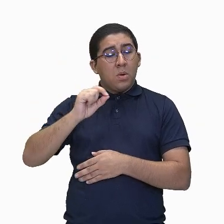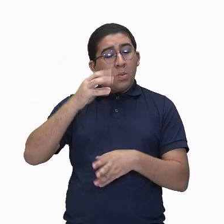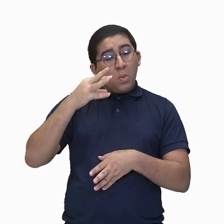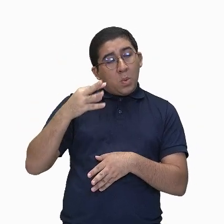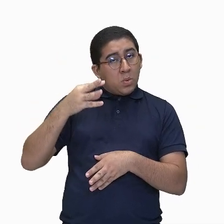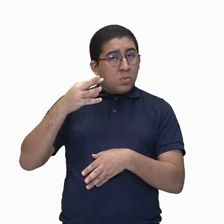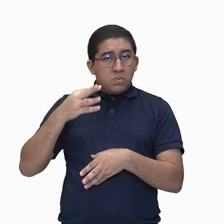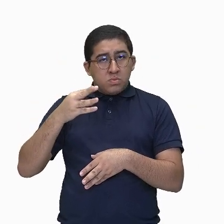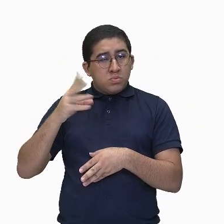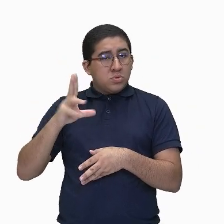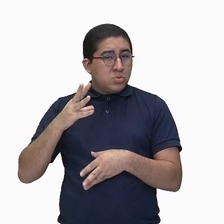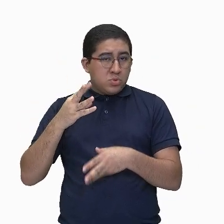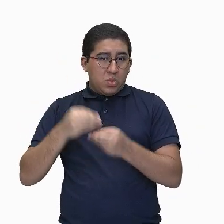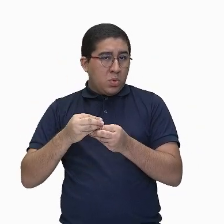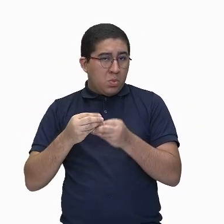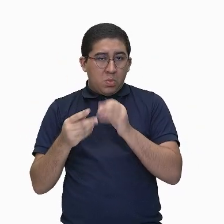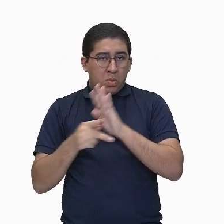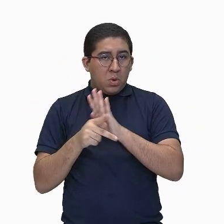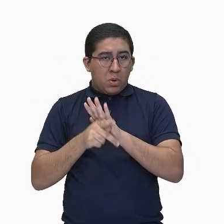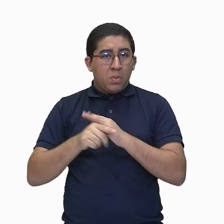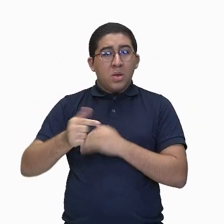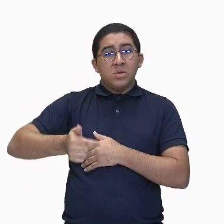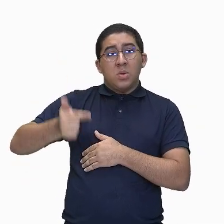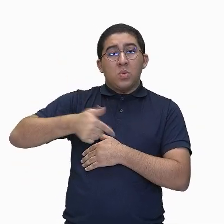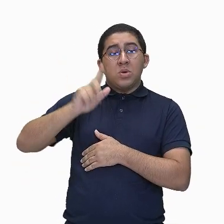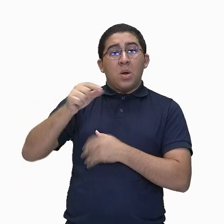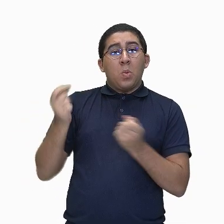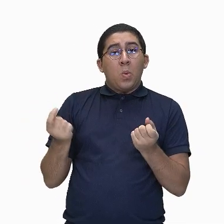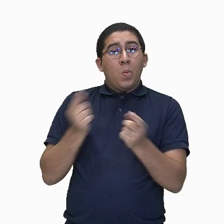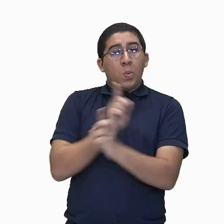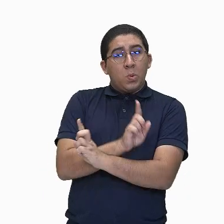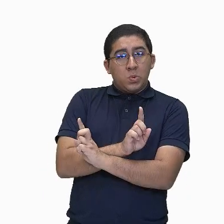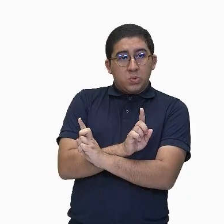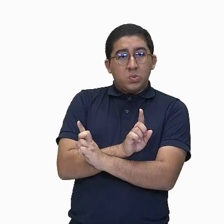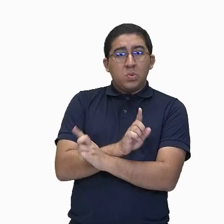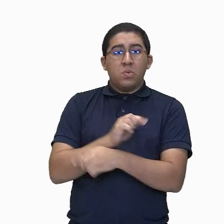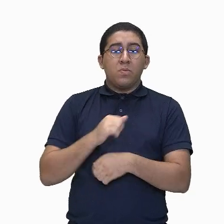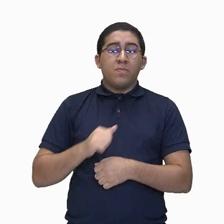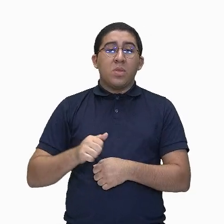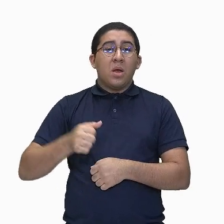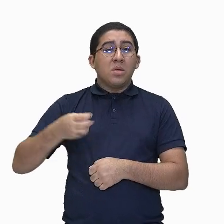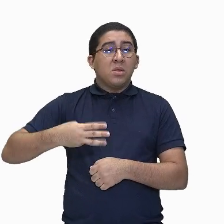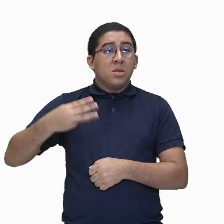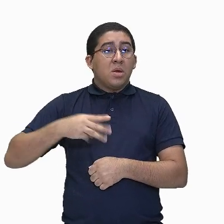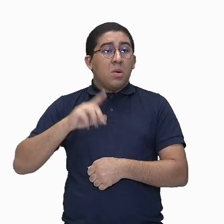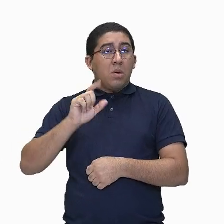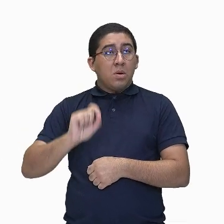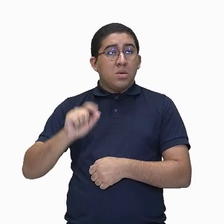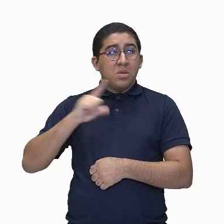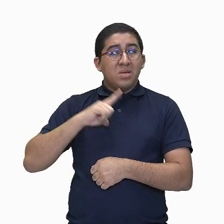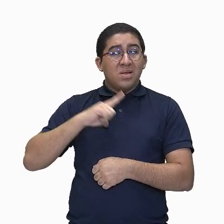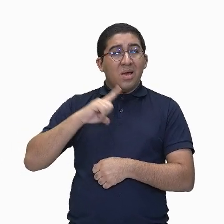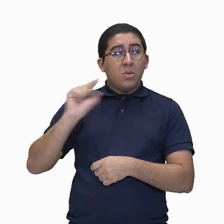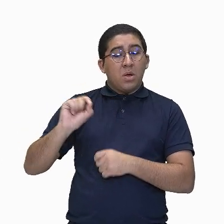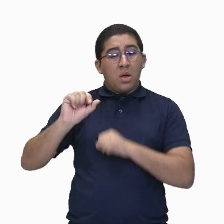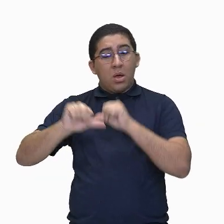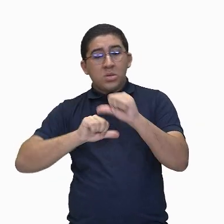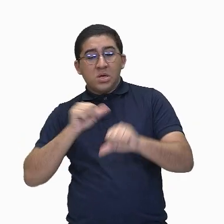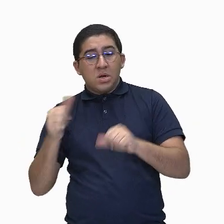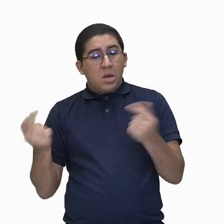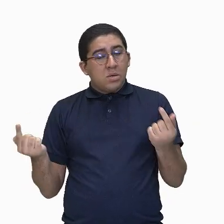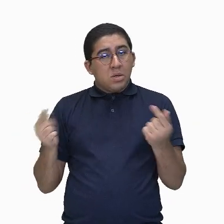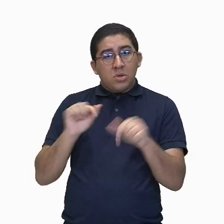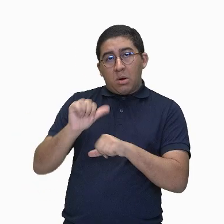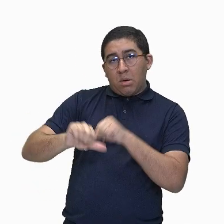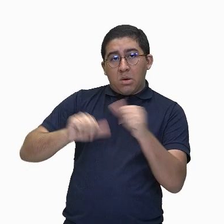As adversativas, que dá sentido negativo, oposto, contrário. As alternativas, que vai dar a ideia de alternância.